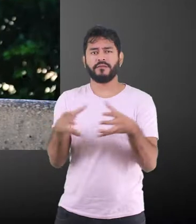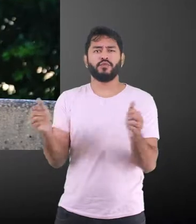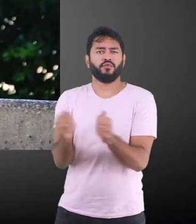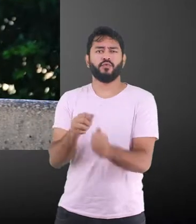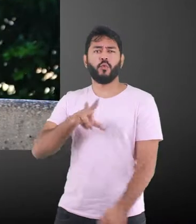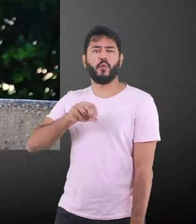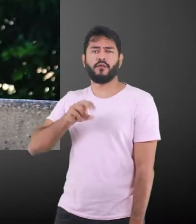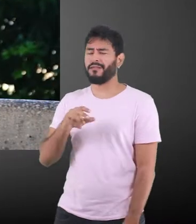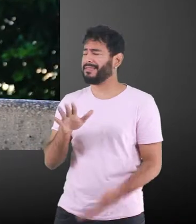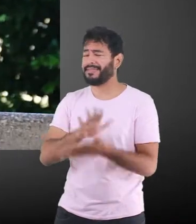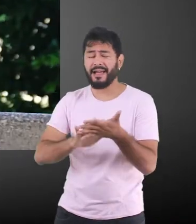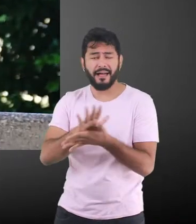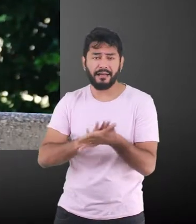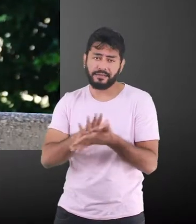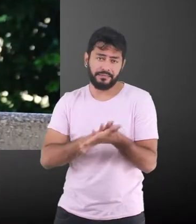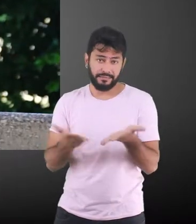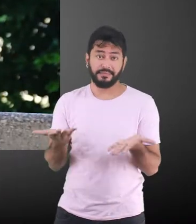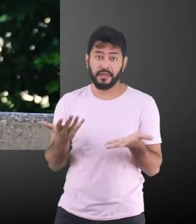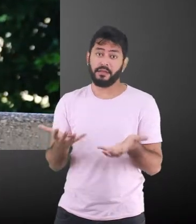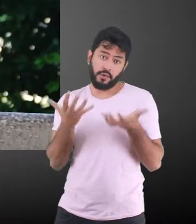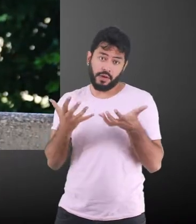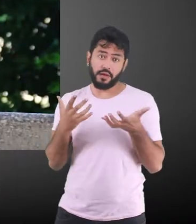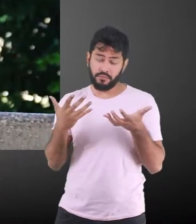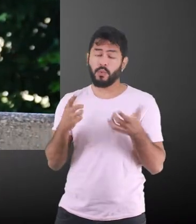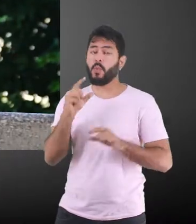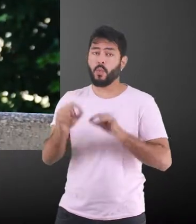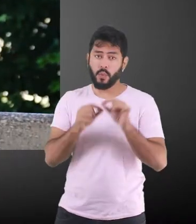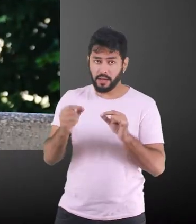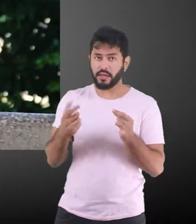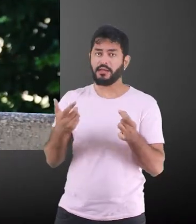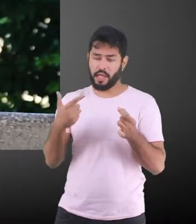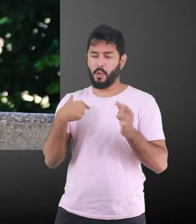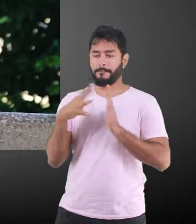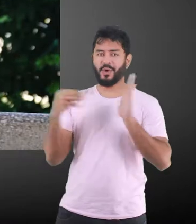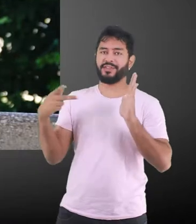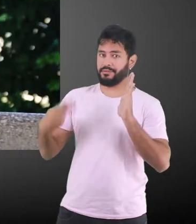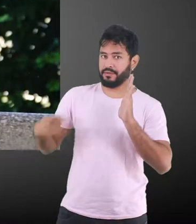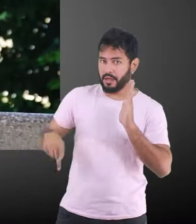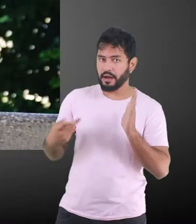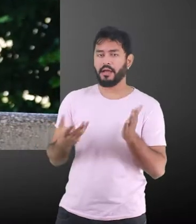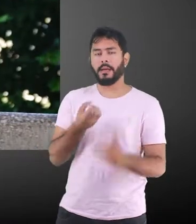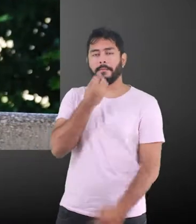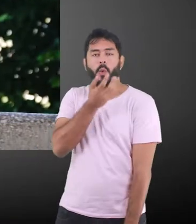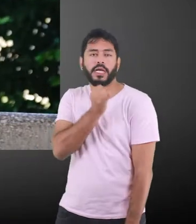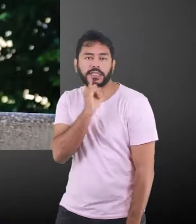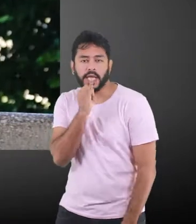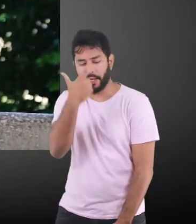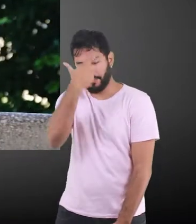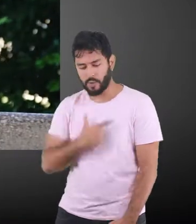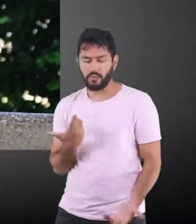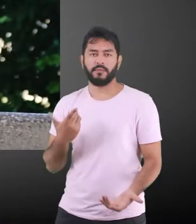nem materna, nem paterna. Eu quero que ela tenha boas referências minhas, né? Bons exemplos, tanto ela como meus